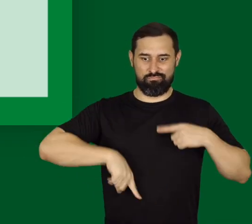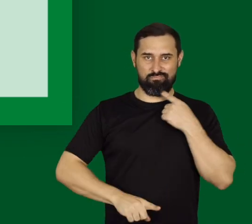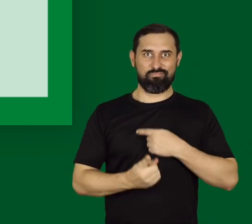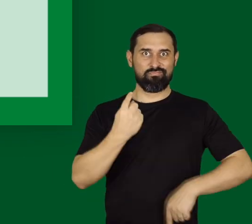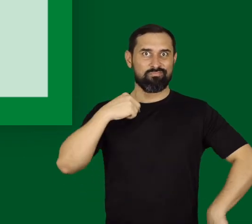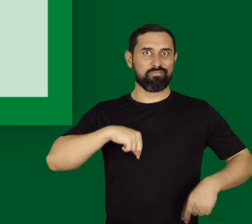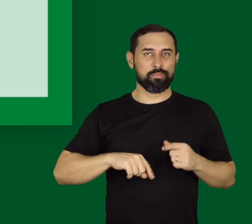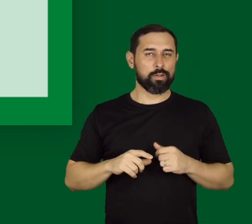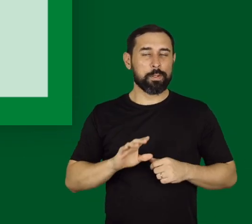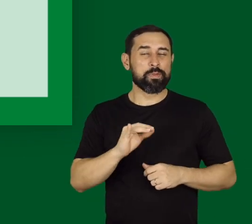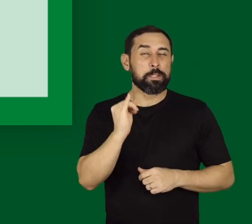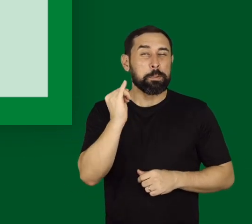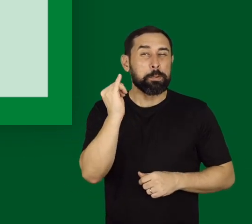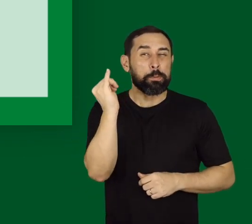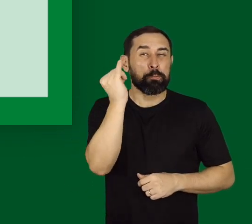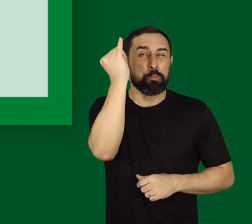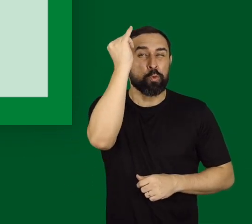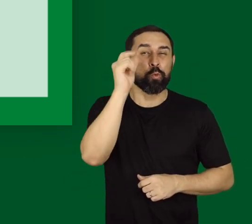homeostase cardiovascular.